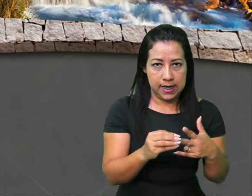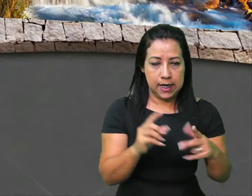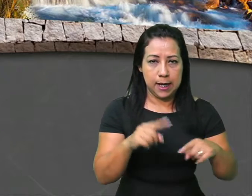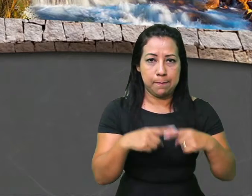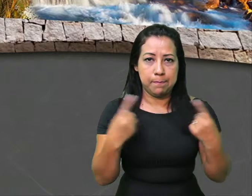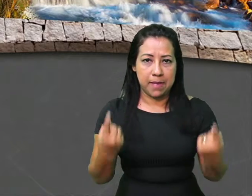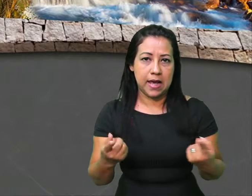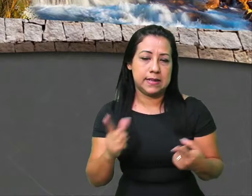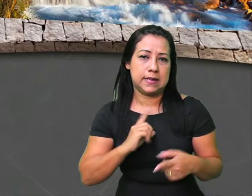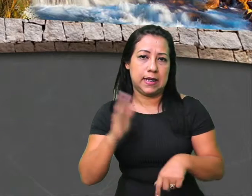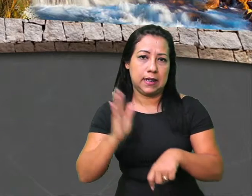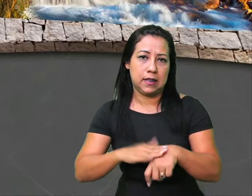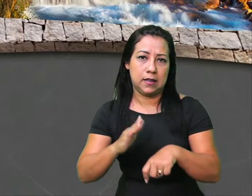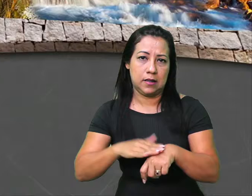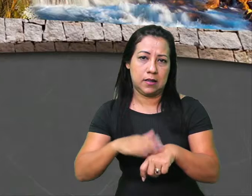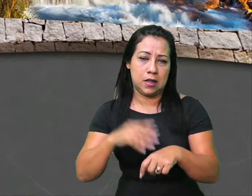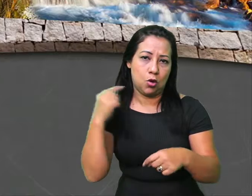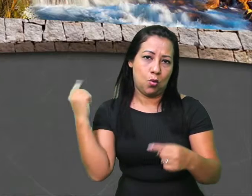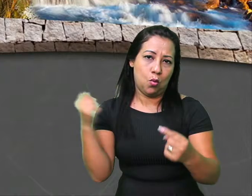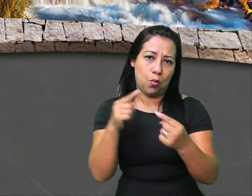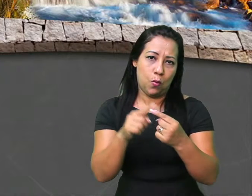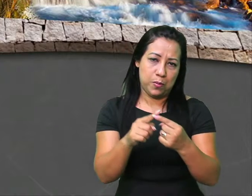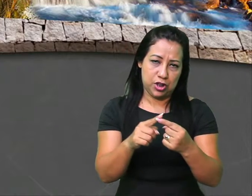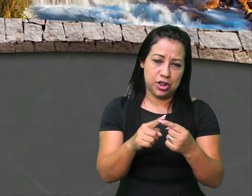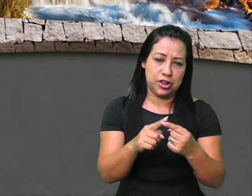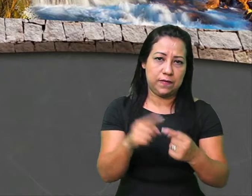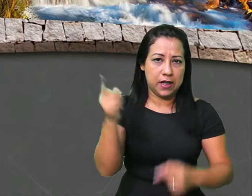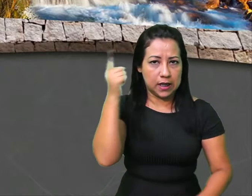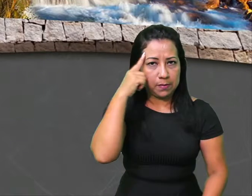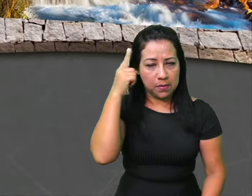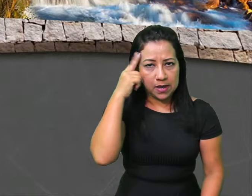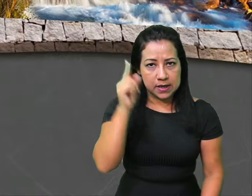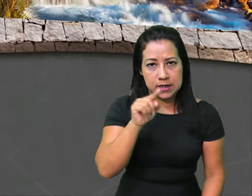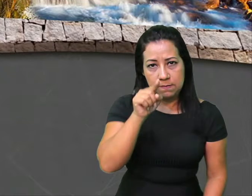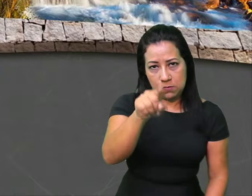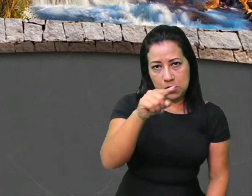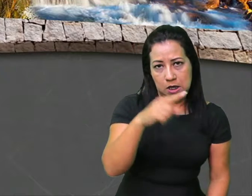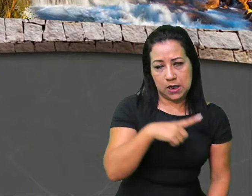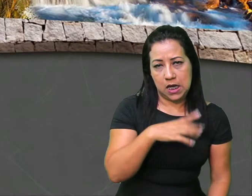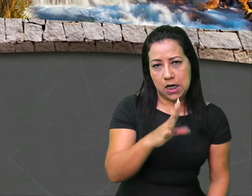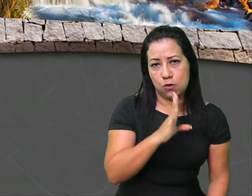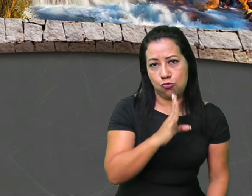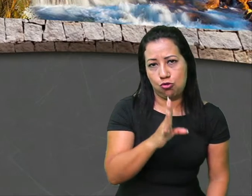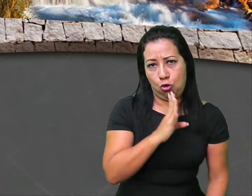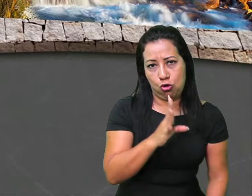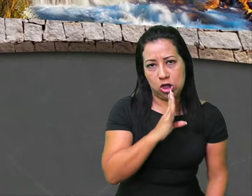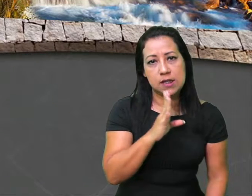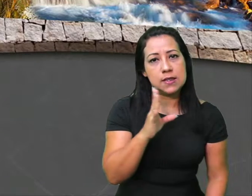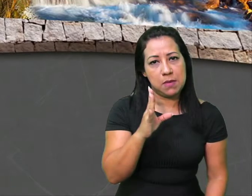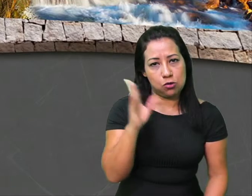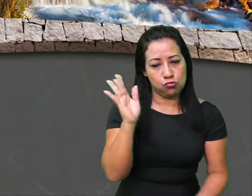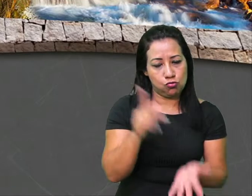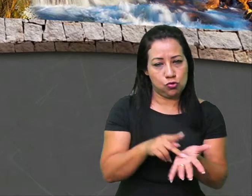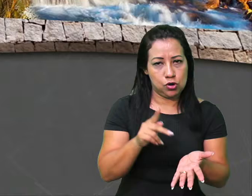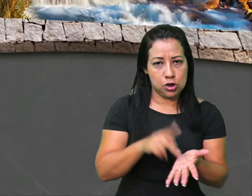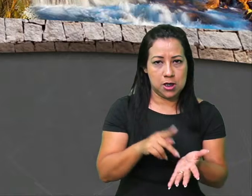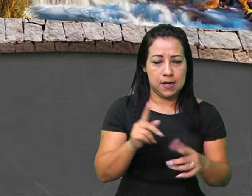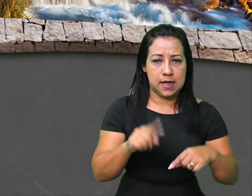tenha conhecimento, tá? Tenha conhecimento. Depois, nós iremos